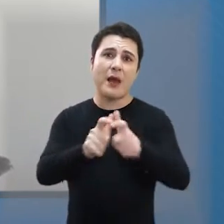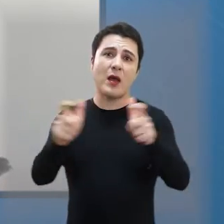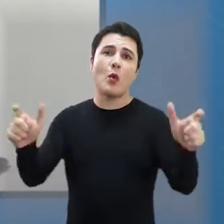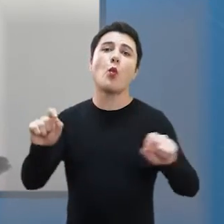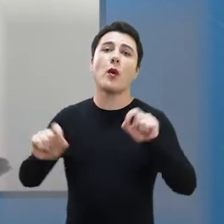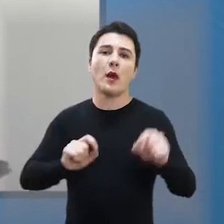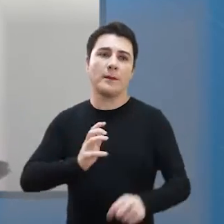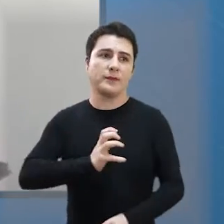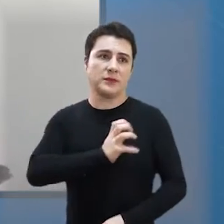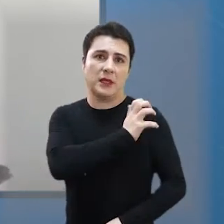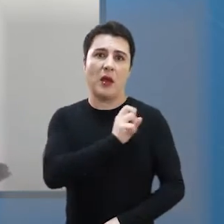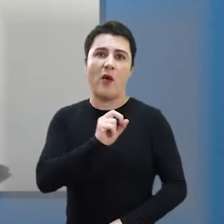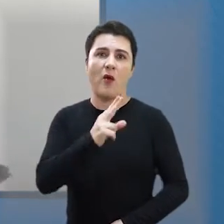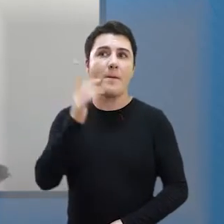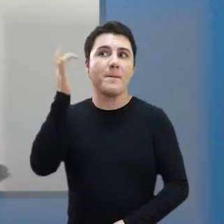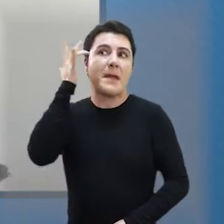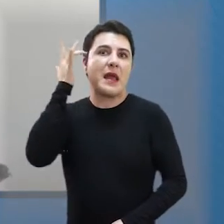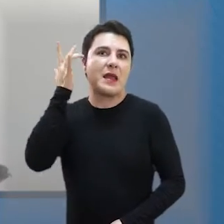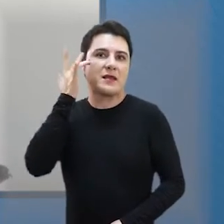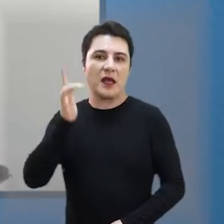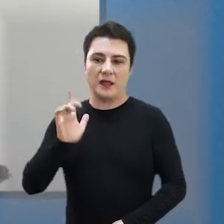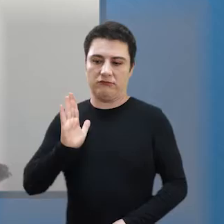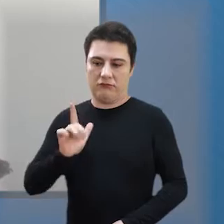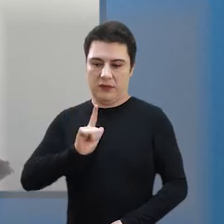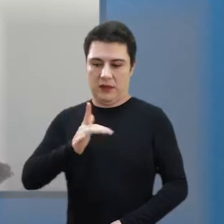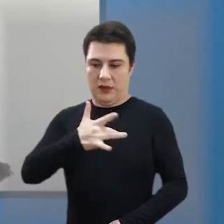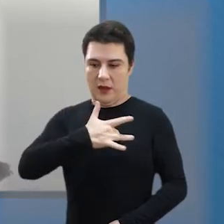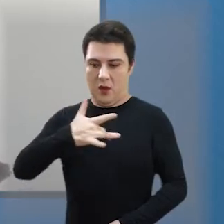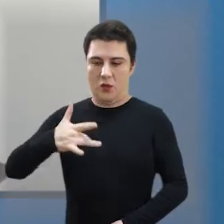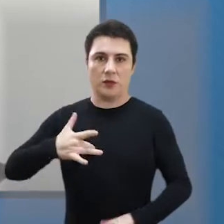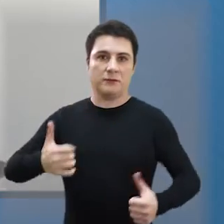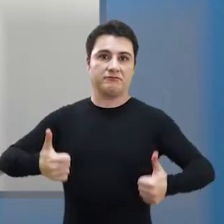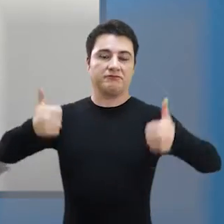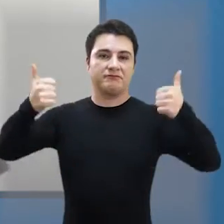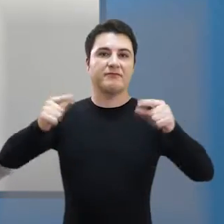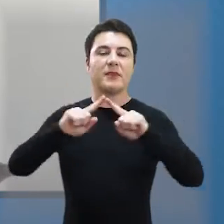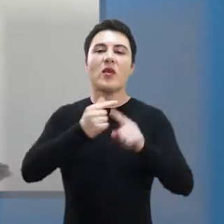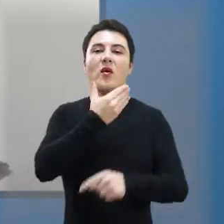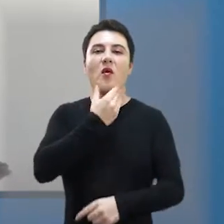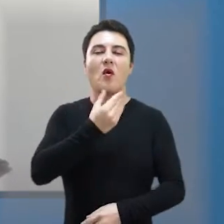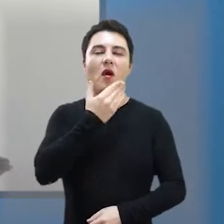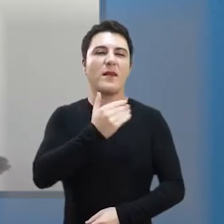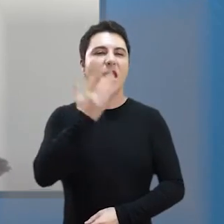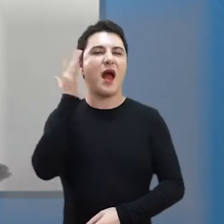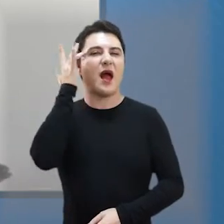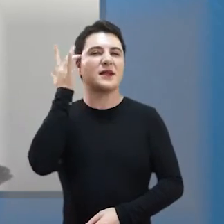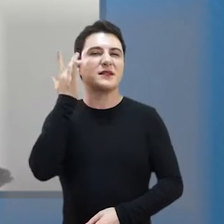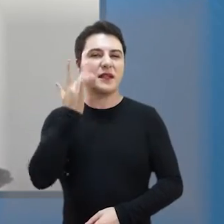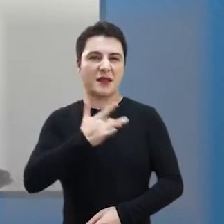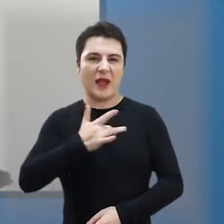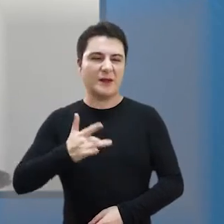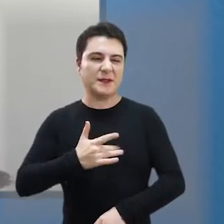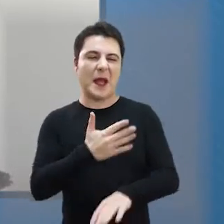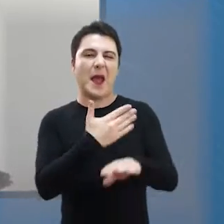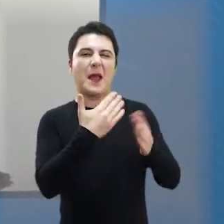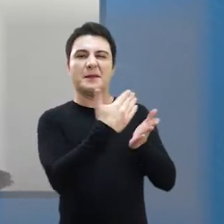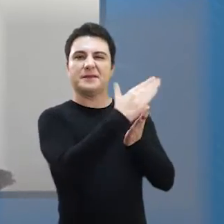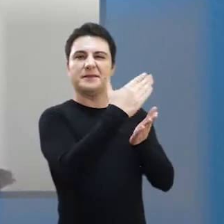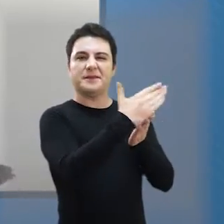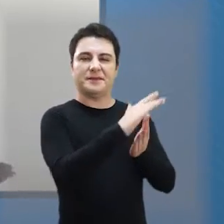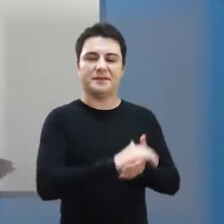vezes o preconceito e a falsa sensação de imunidade fazem com que eles deixem de lado as rotinas de proteção à